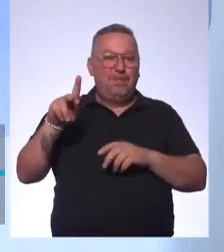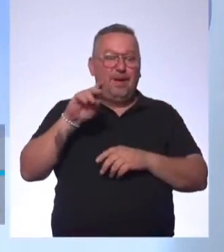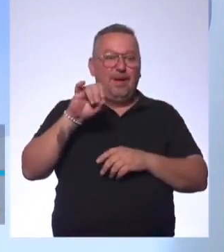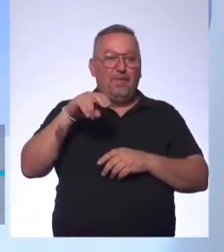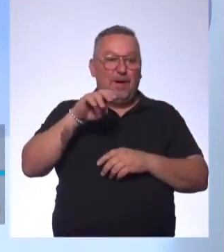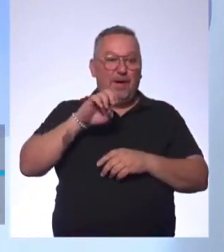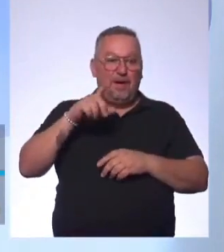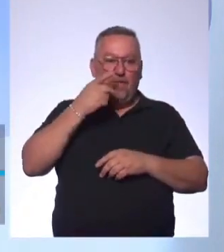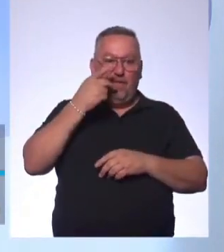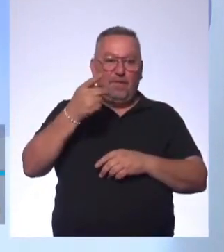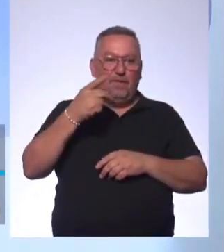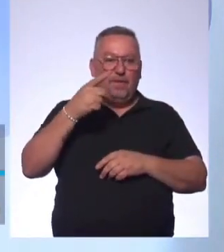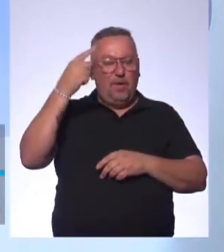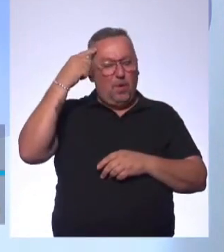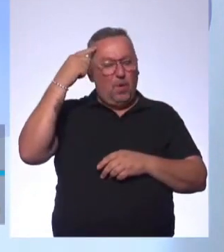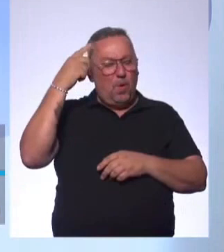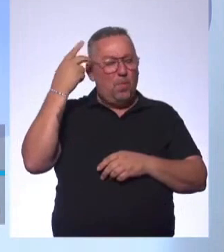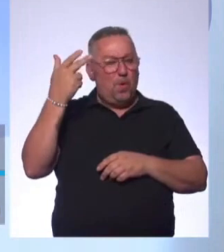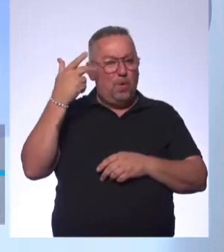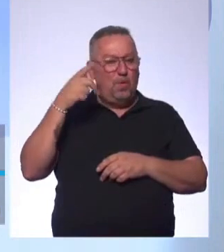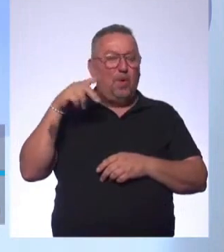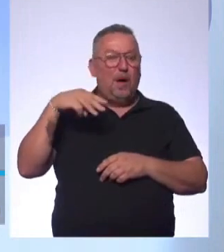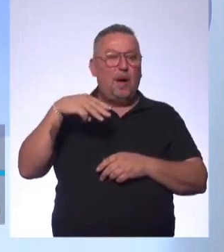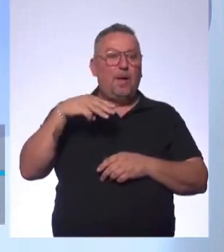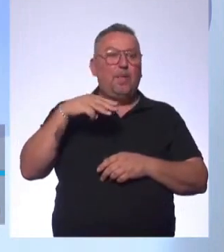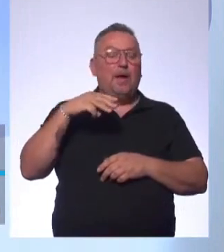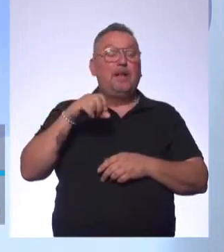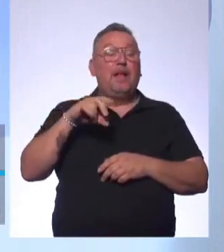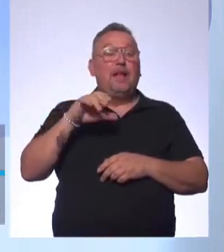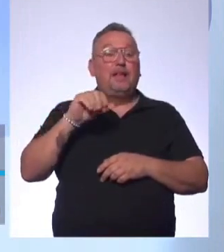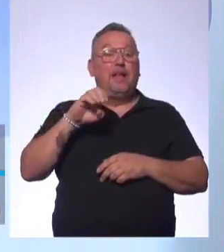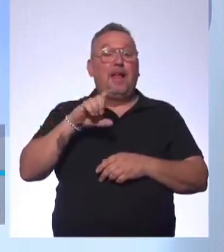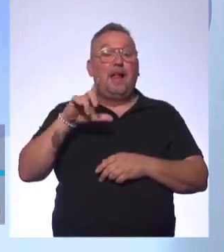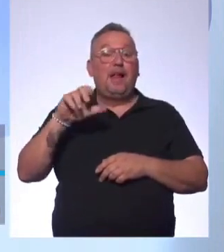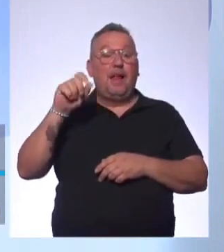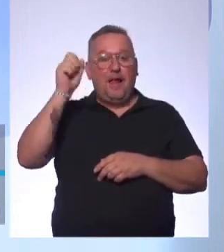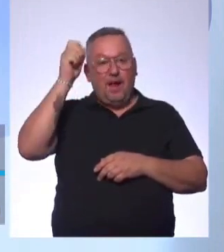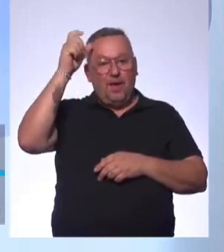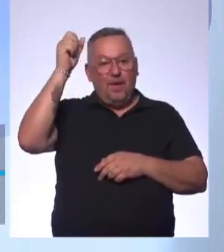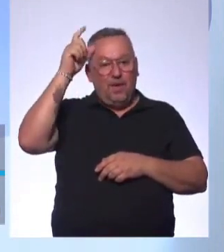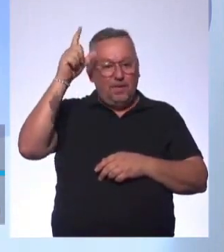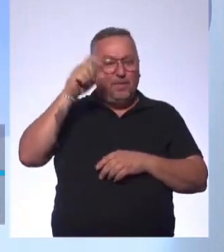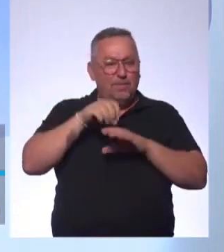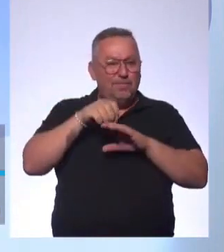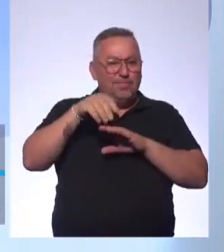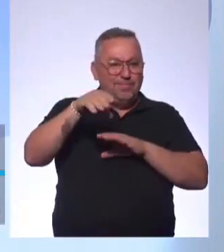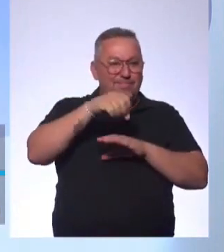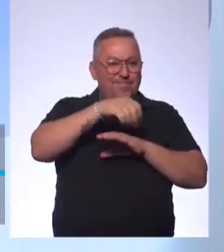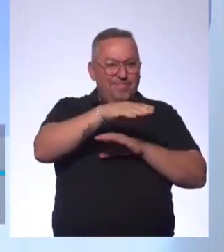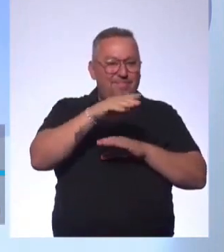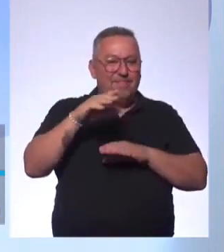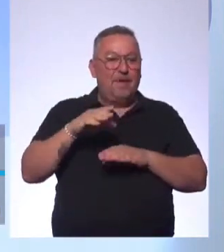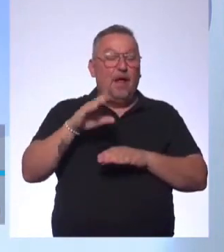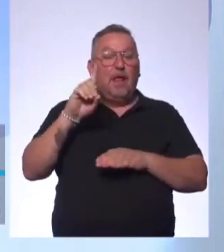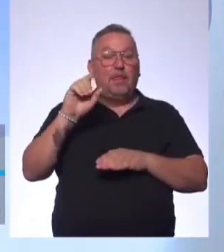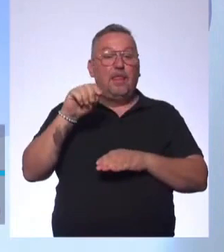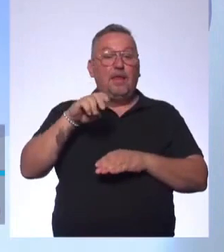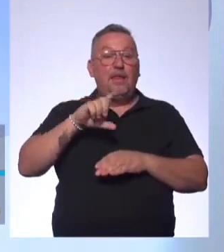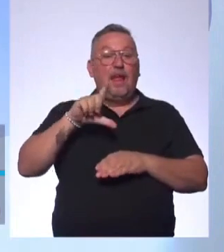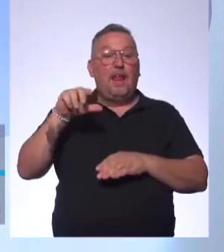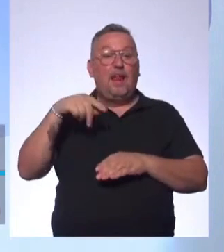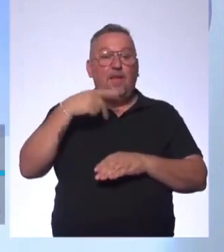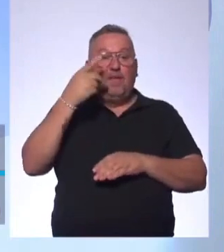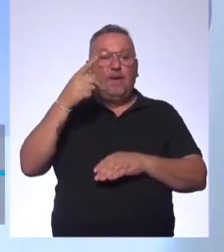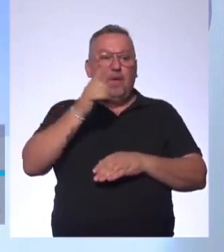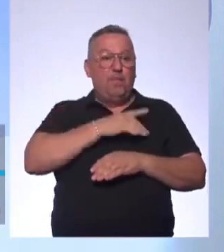Ismael falou que é senso comum. A professora Maria Célia falou que é culturalmente transmitida. A pro Daniela falou que tem